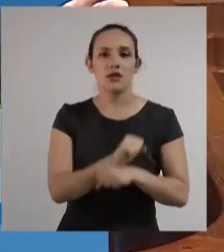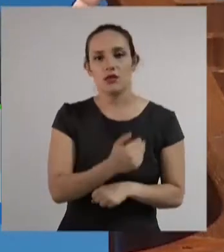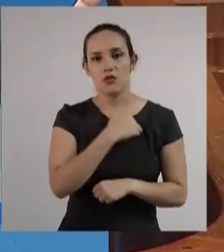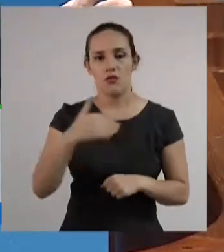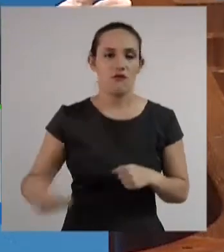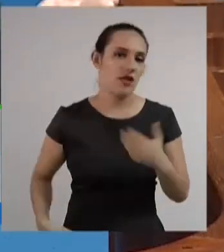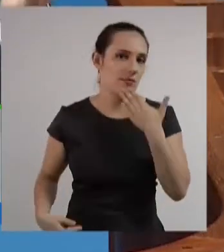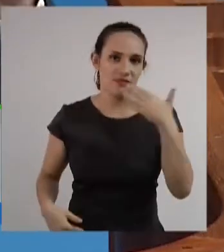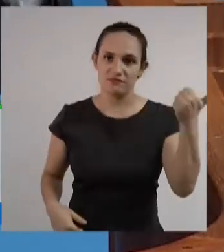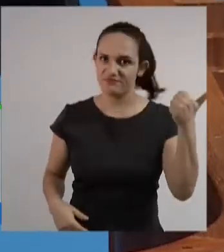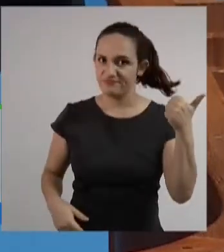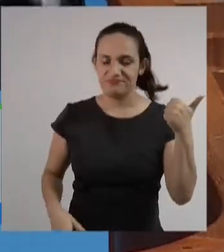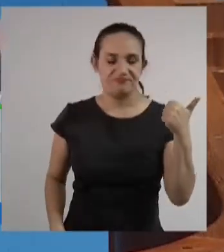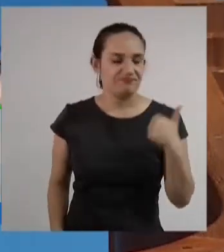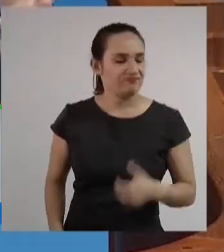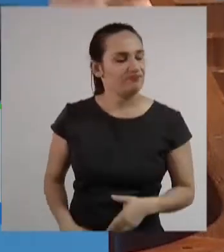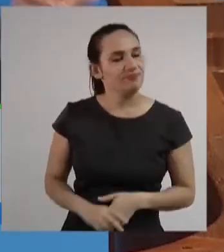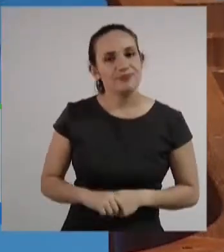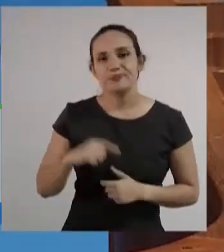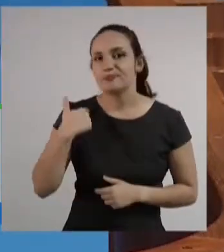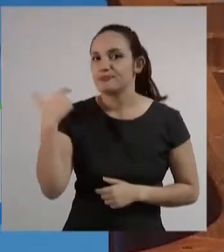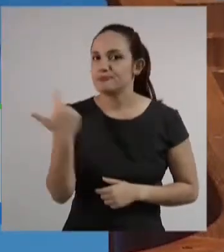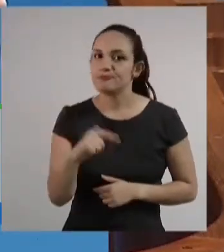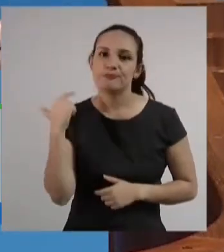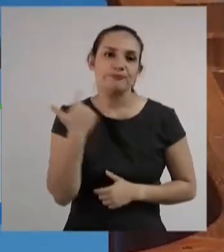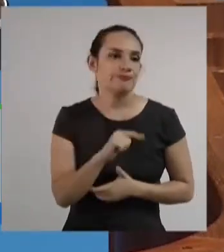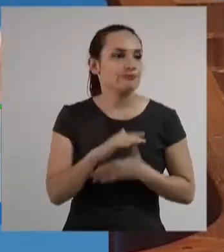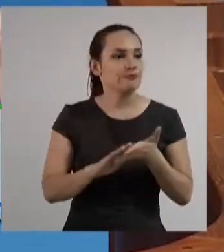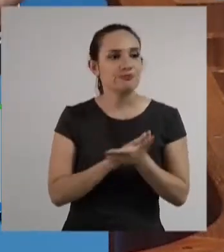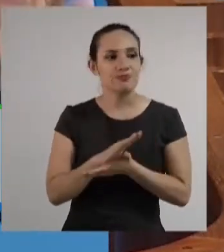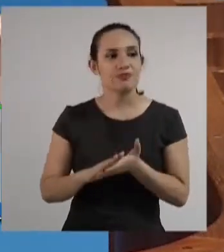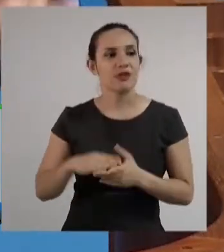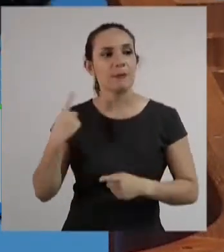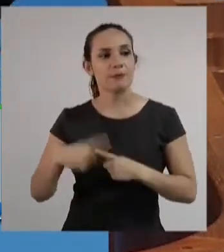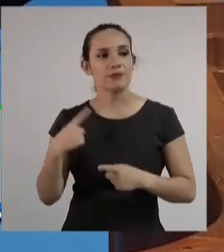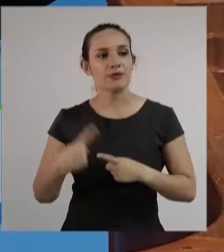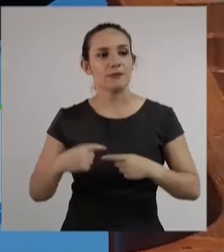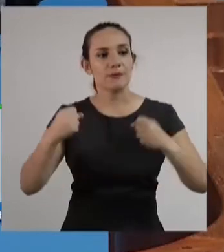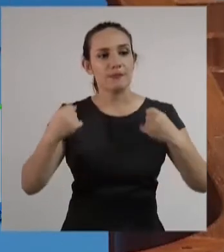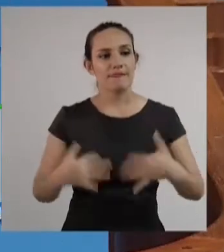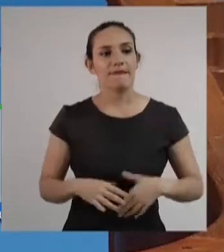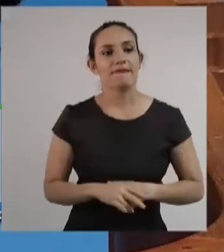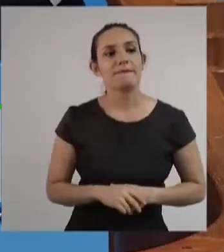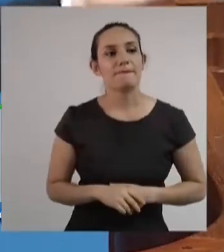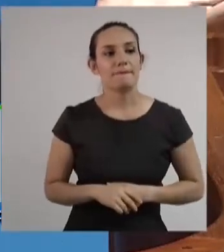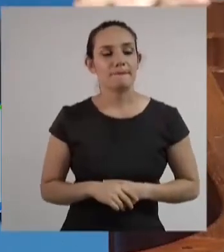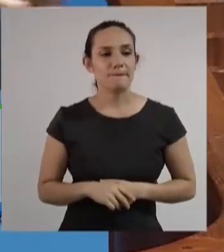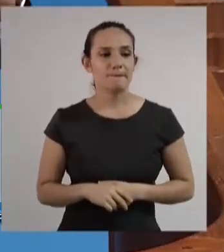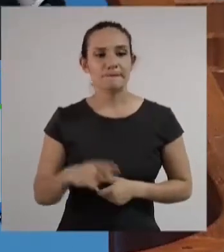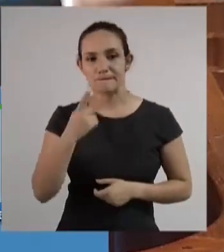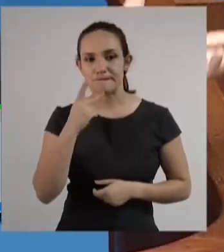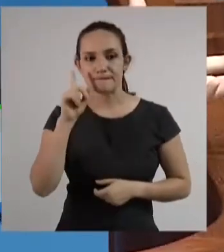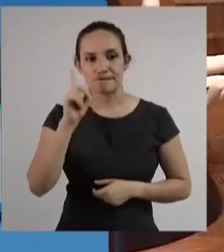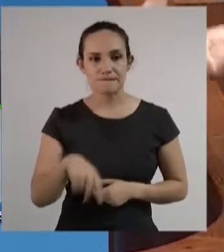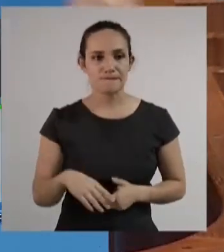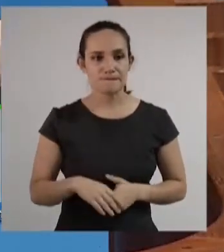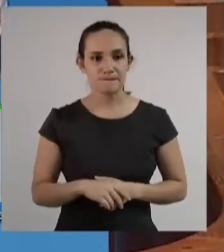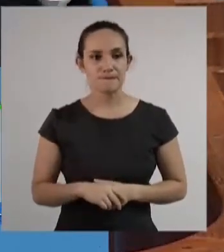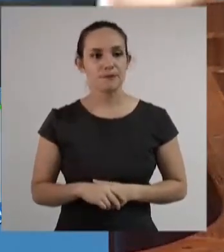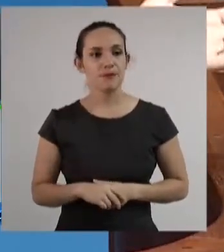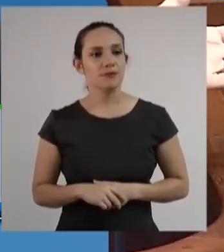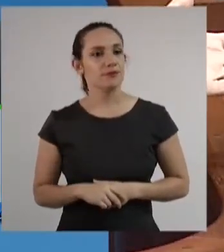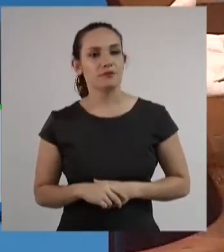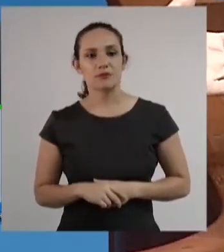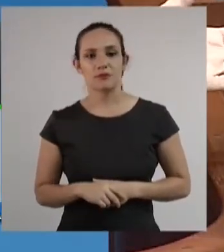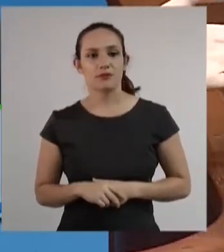Não. Não tenho nenhum motivo para vir aqui e dizer assim, acho que vai melhorar alguma coisa.